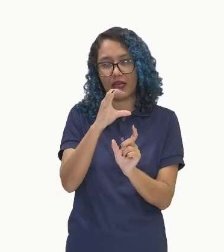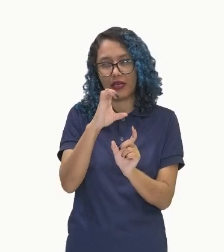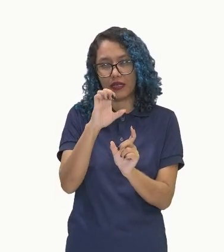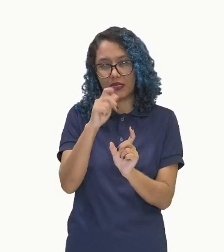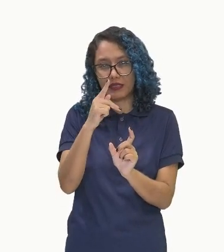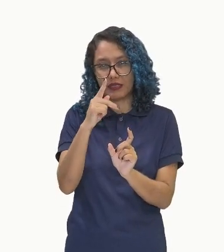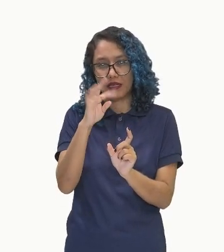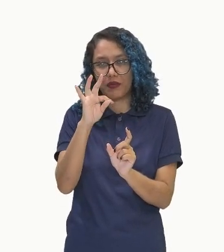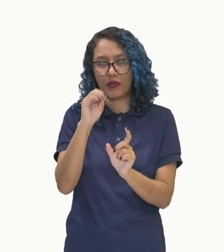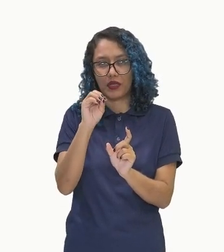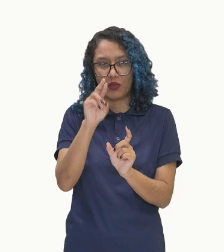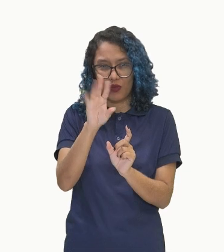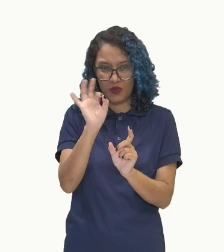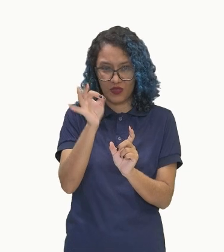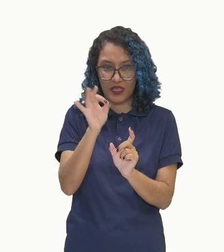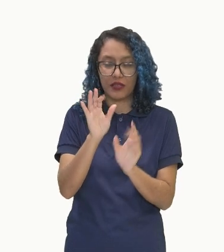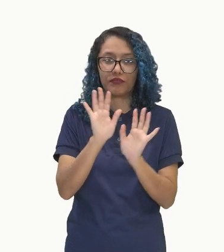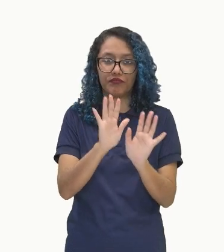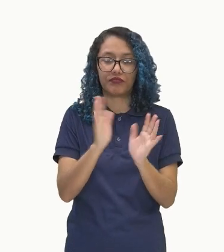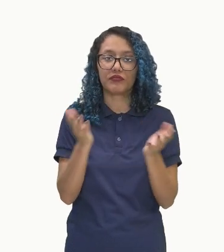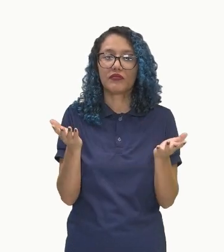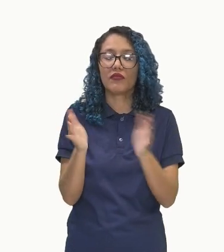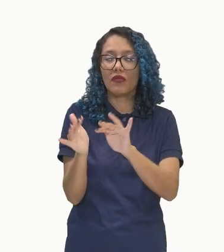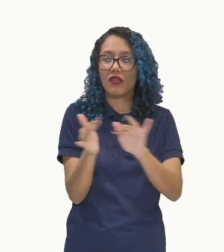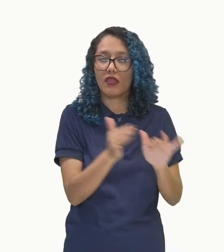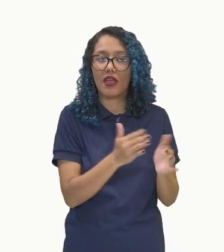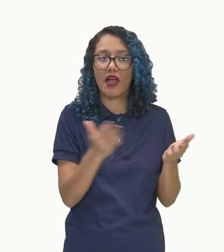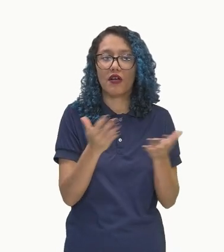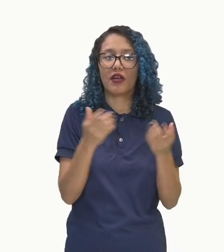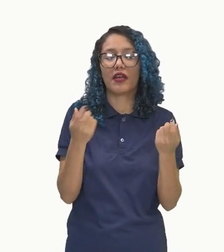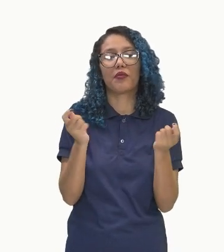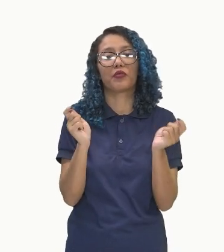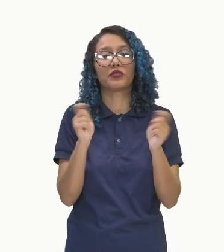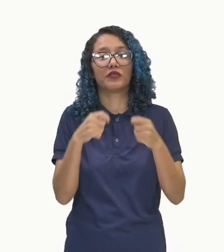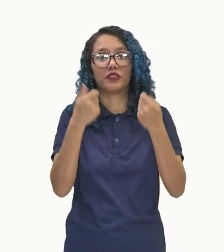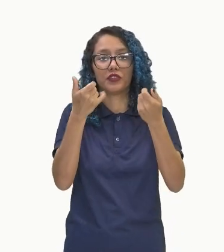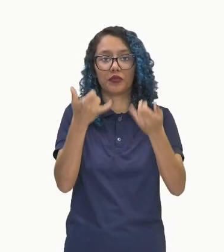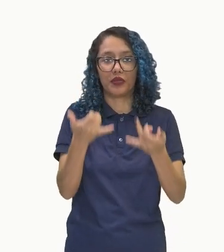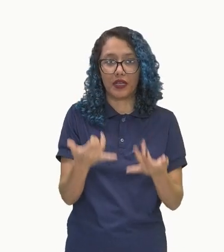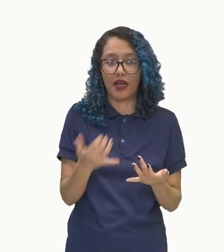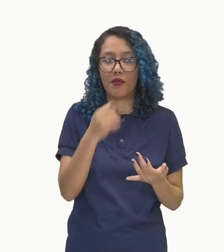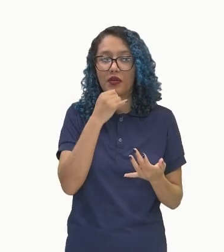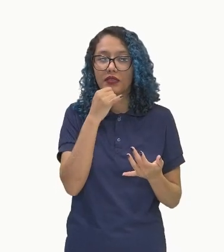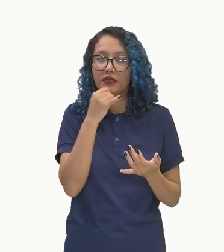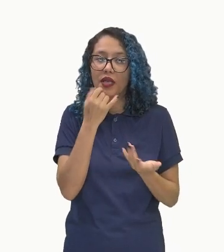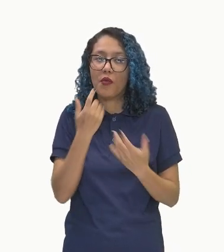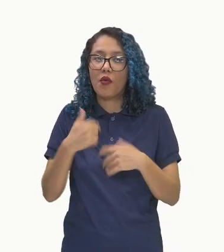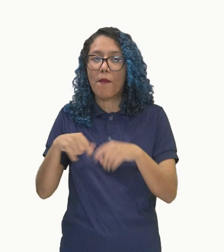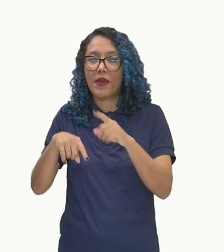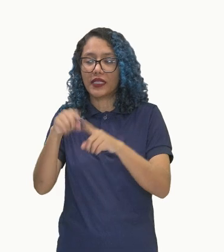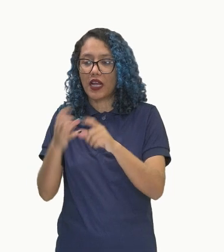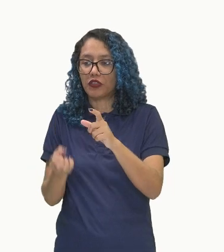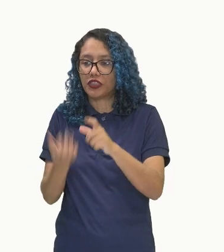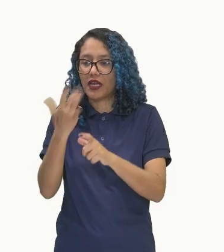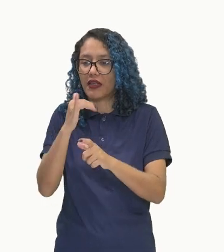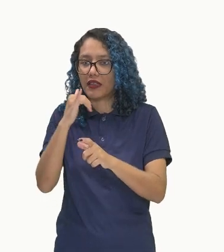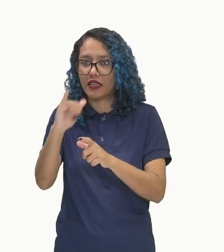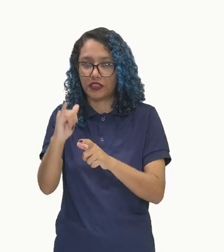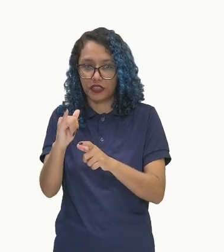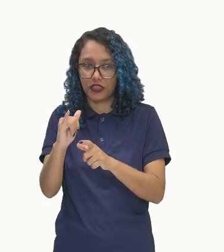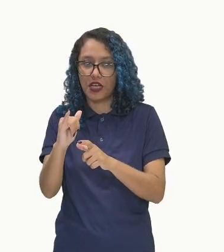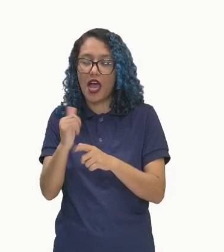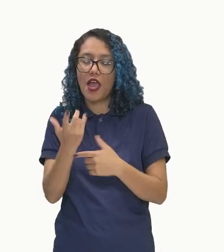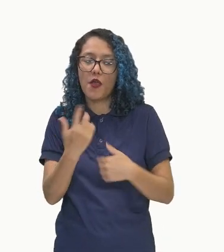geradores e receptores elétricos. O que é um receptor? O que é um receptor? Receptor, ele é